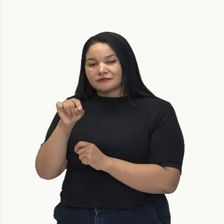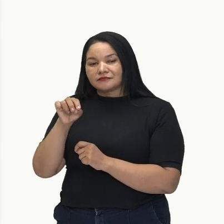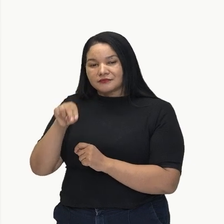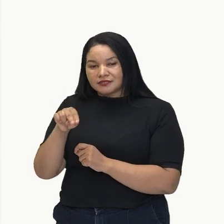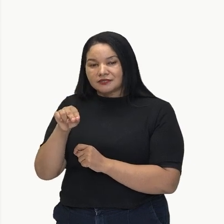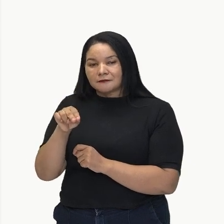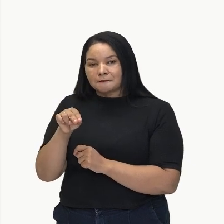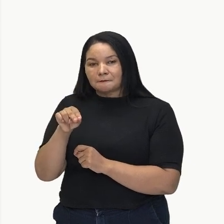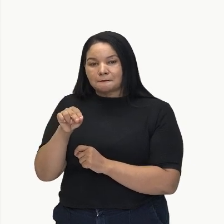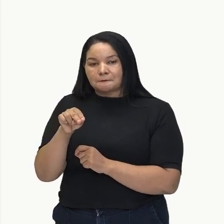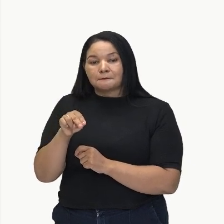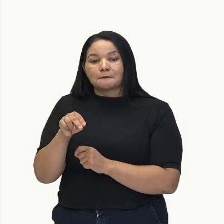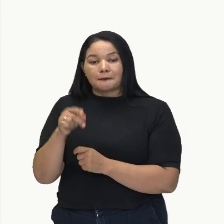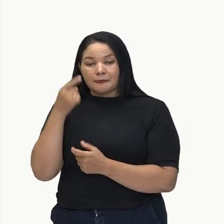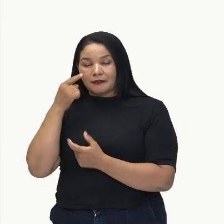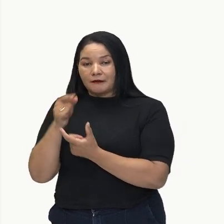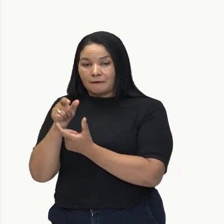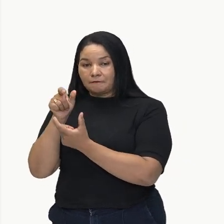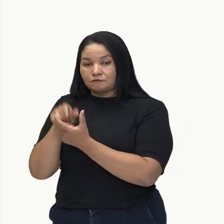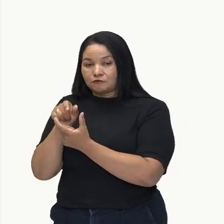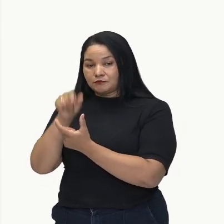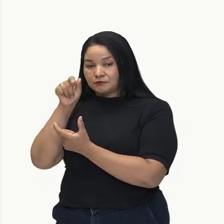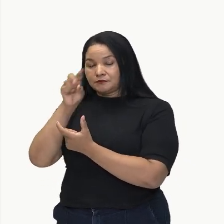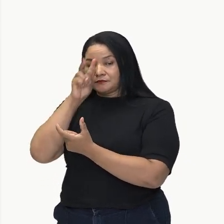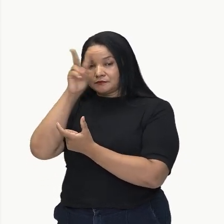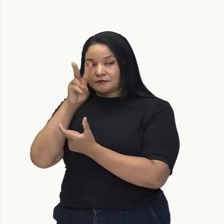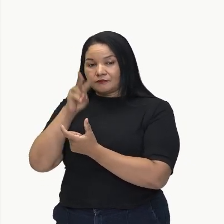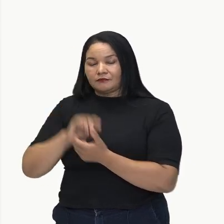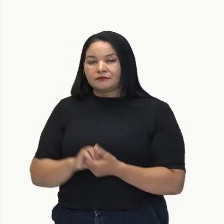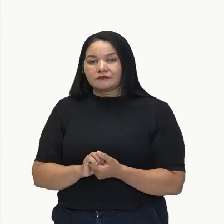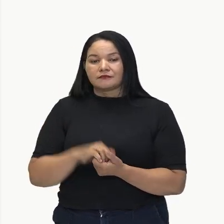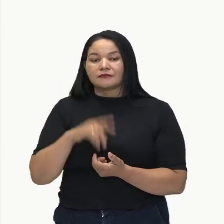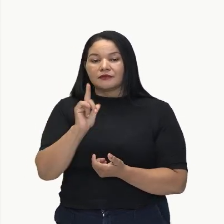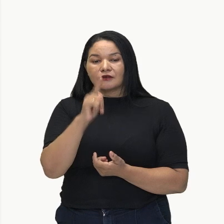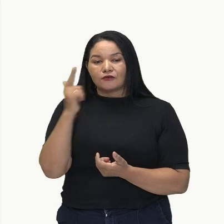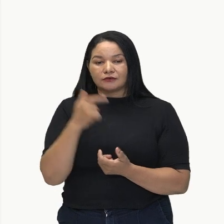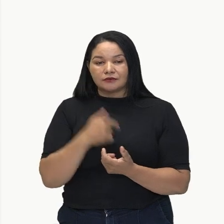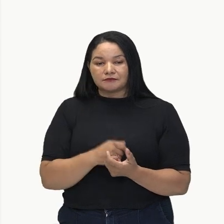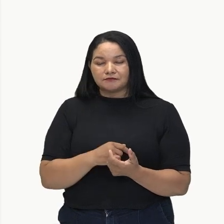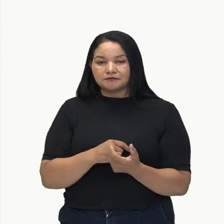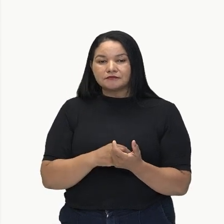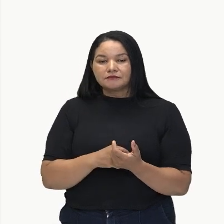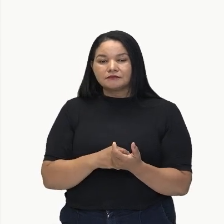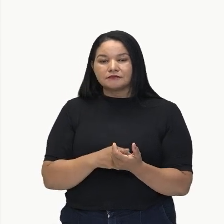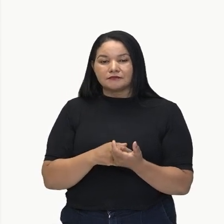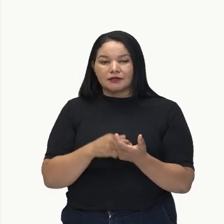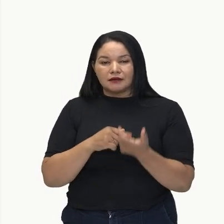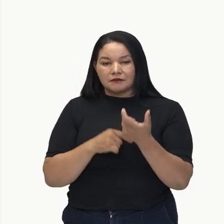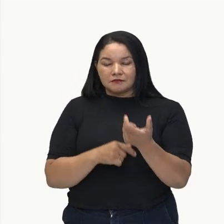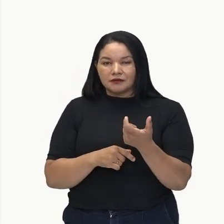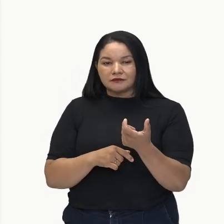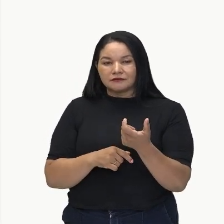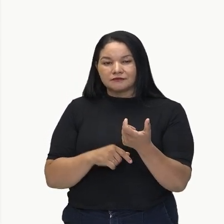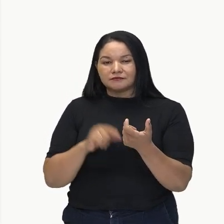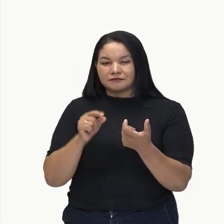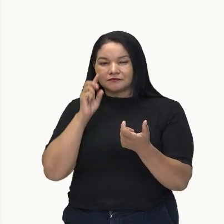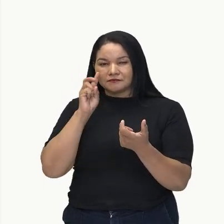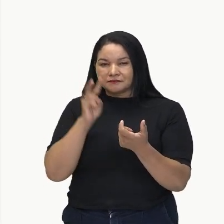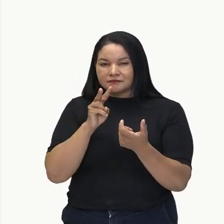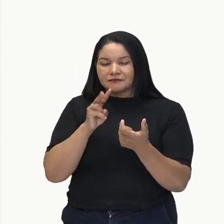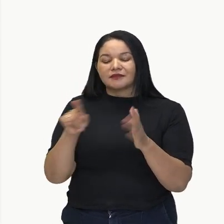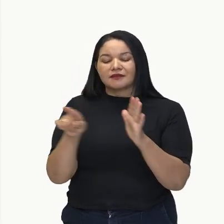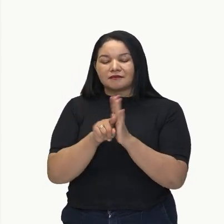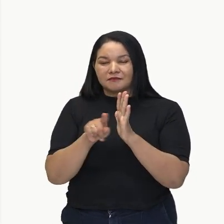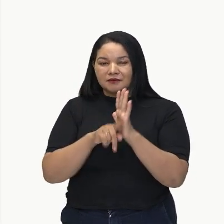Sintoma, síntoma. No português, terapia. Também apareceu no nosso texto, lá